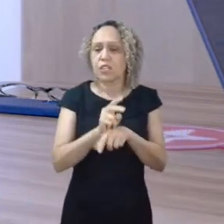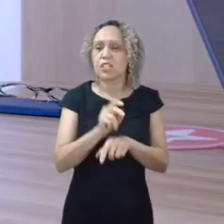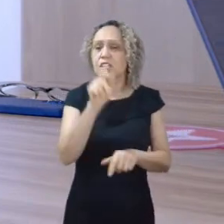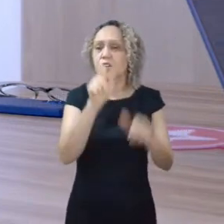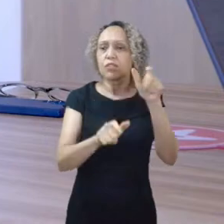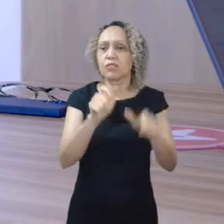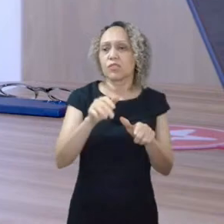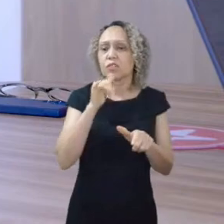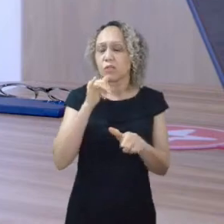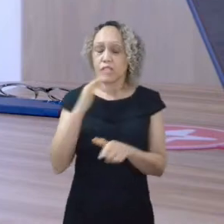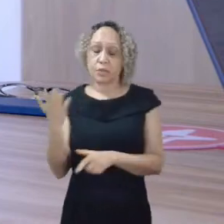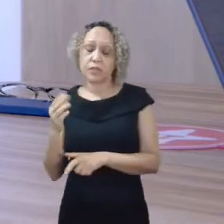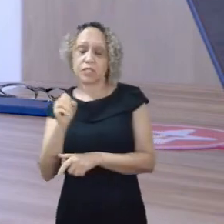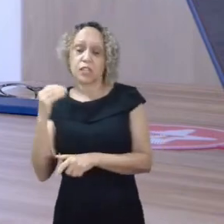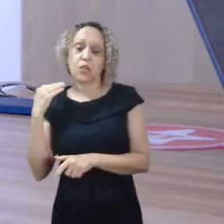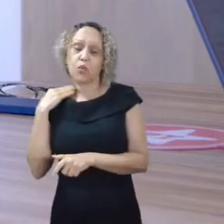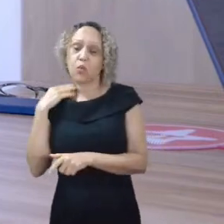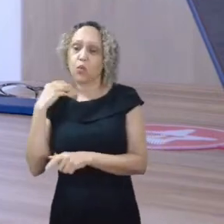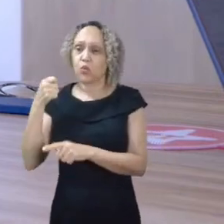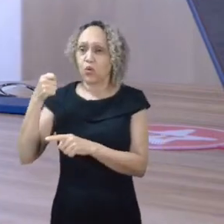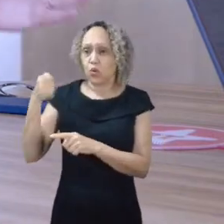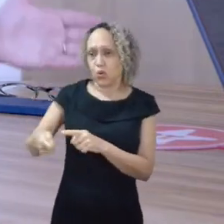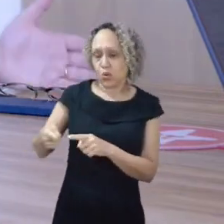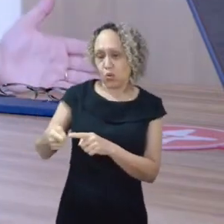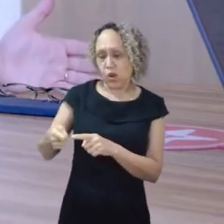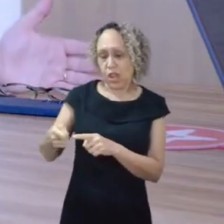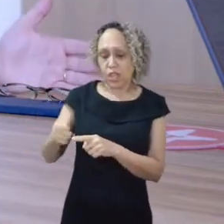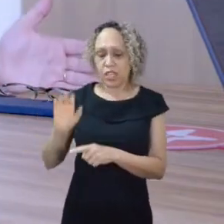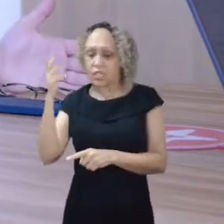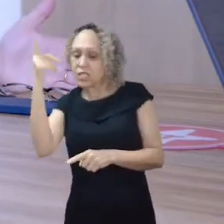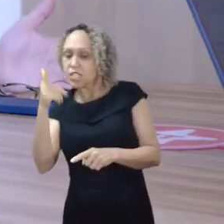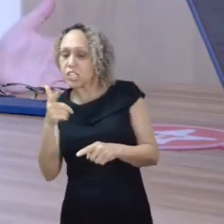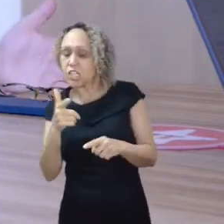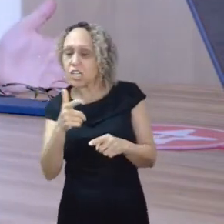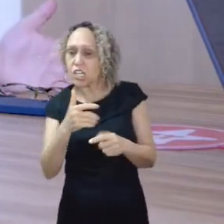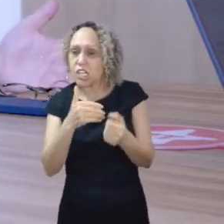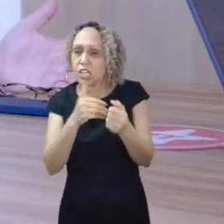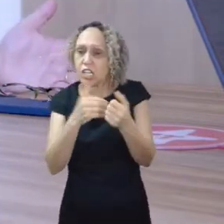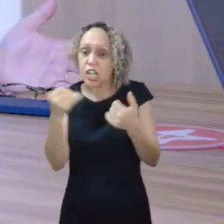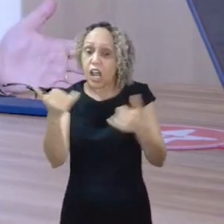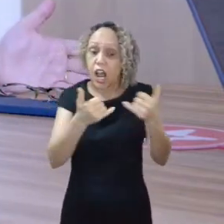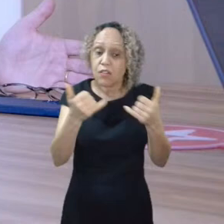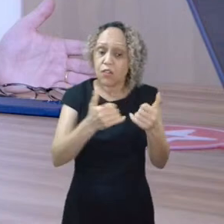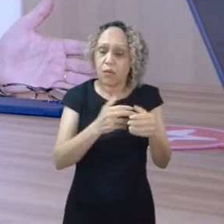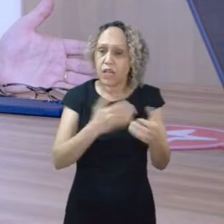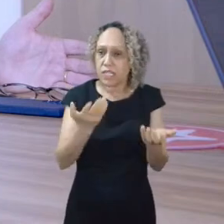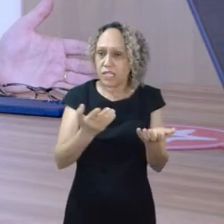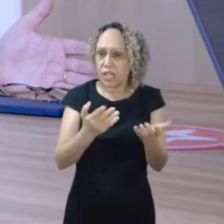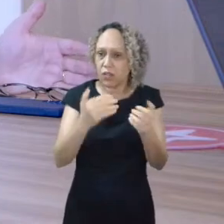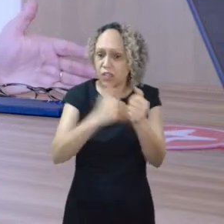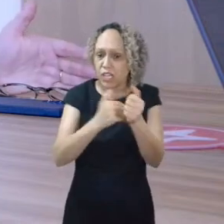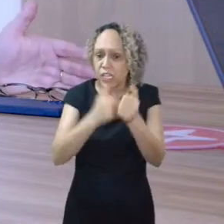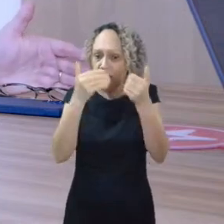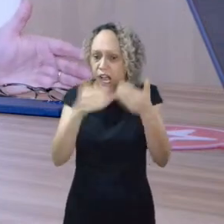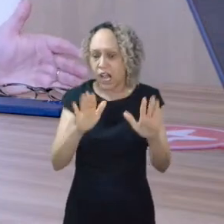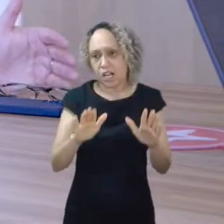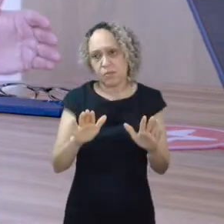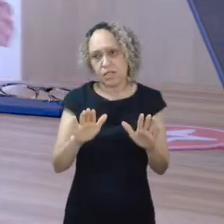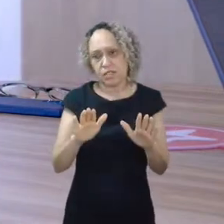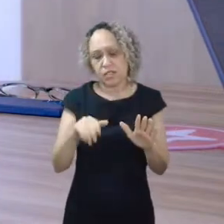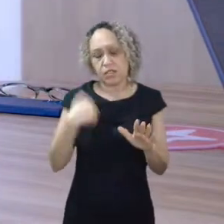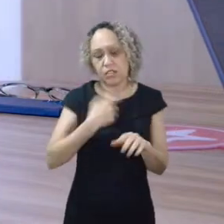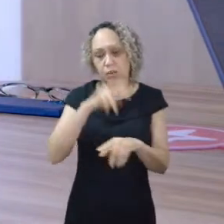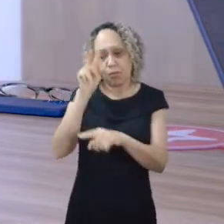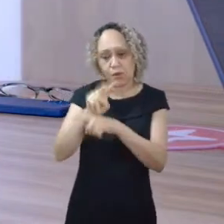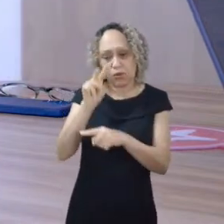que determina a quebra do sigilo de uma informação que não pode ser feita por uma vedação constitucional. Okay. Então aqui a gente está protegendo o indivíduo, está